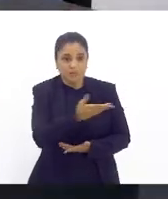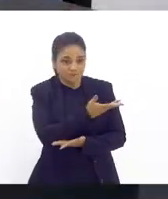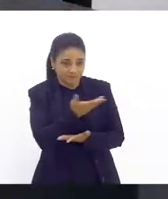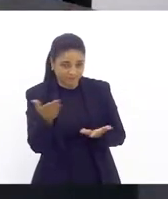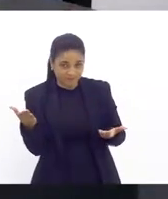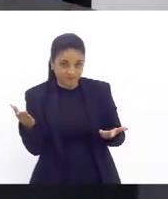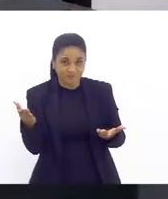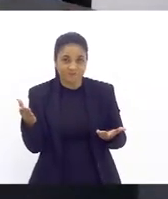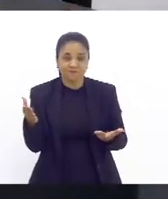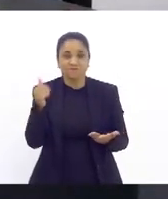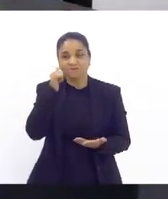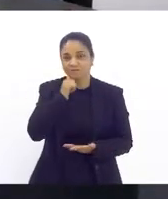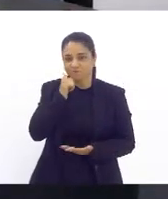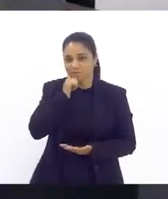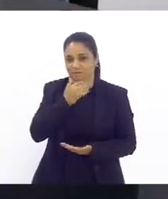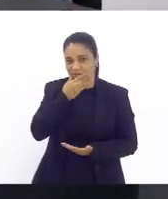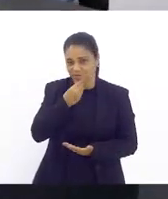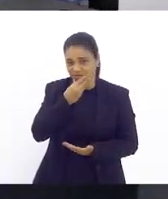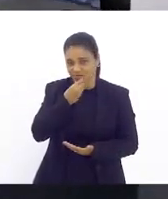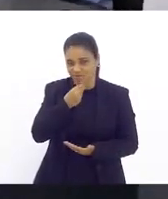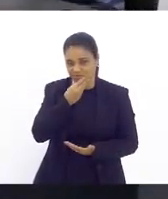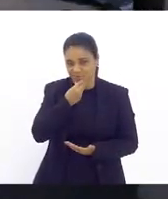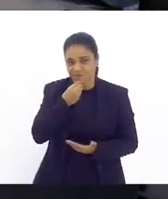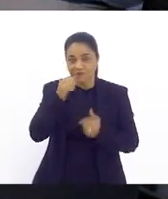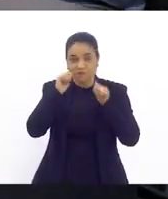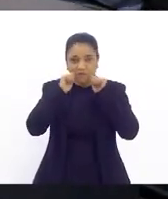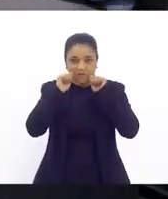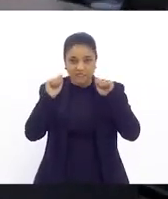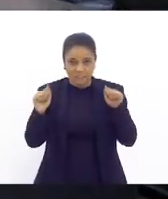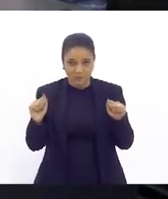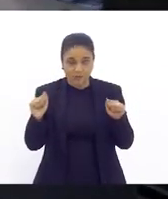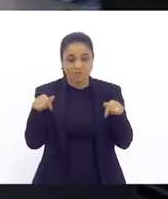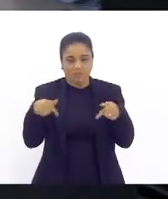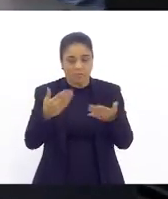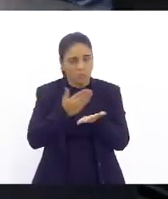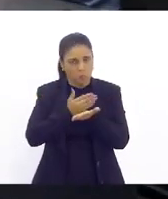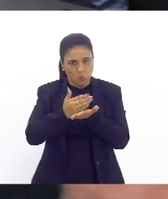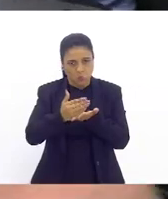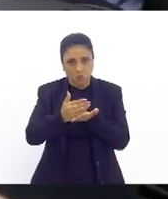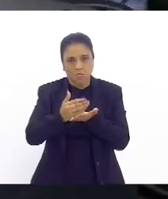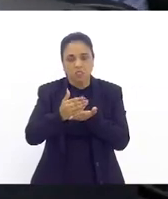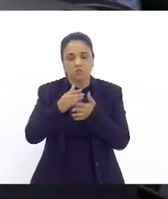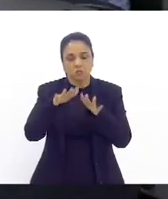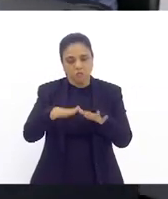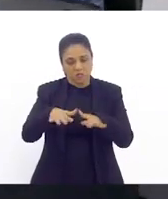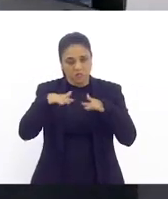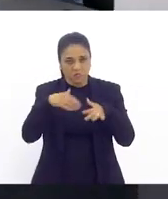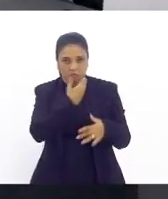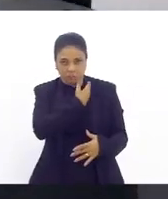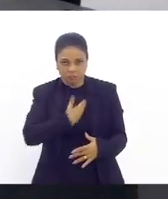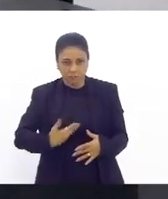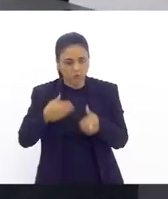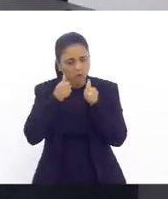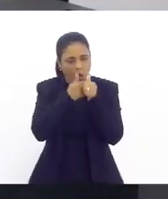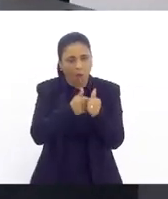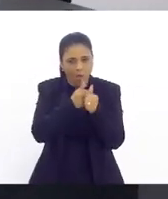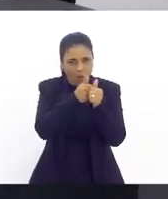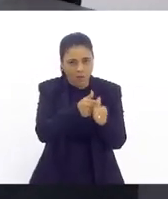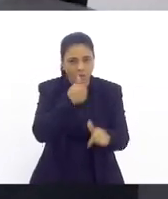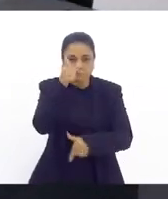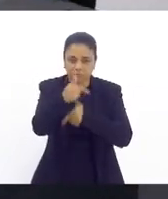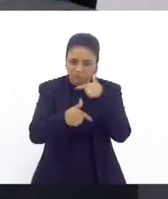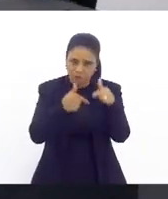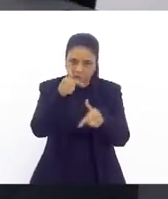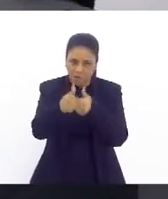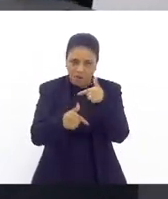eu tô passando também para minha Assessoria tá aqui desde o começo da audiência a gente está acompanhando alguns outros trabalhos